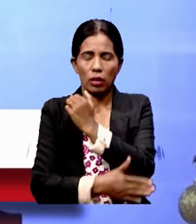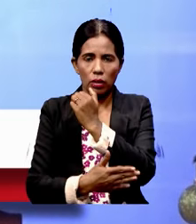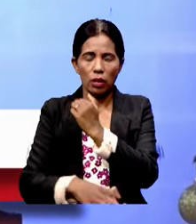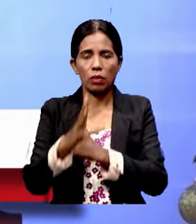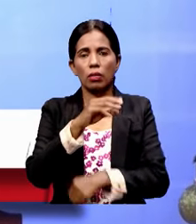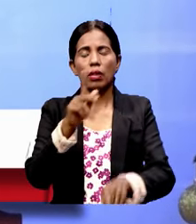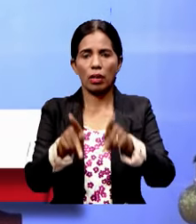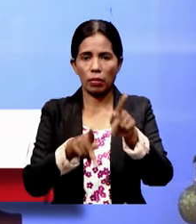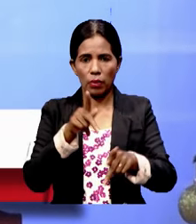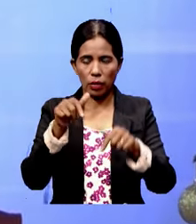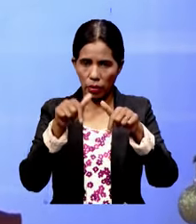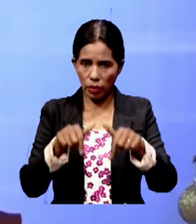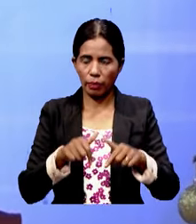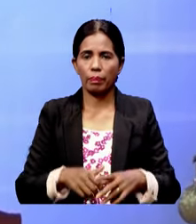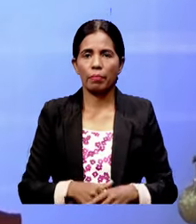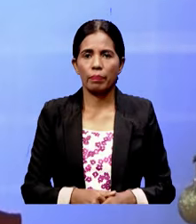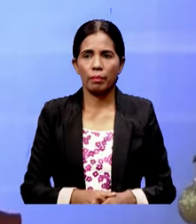né.